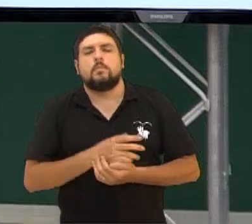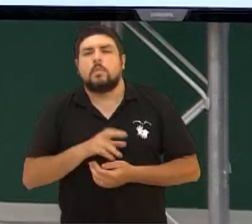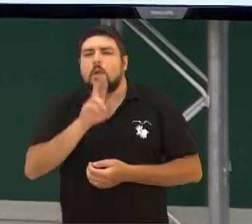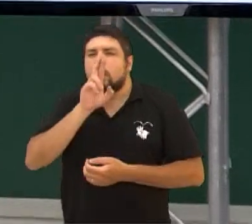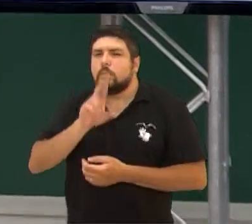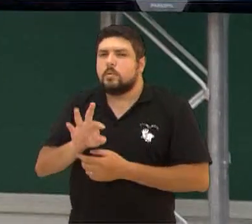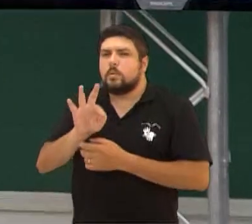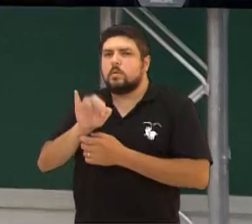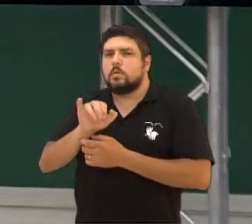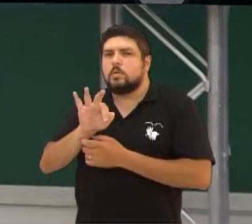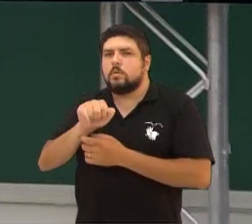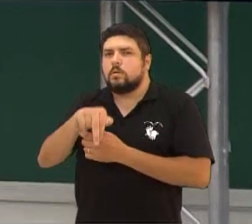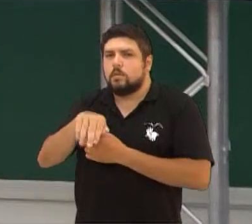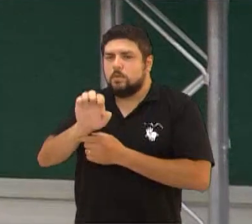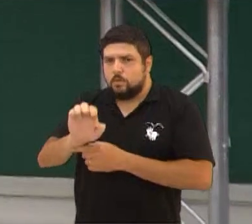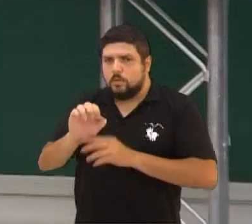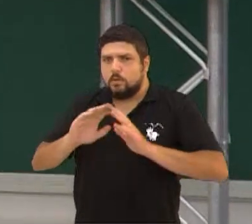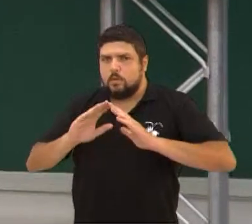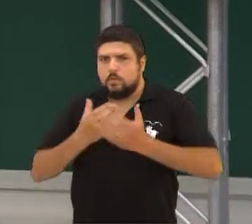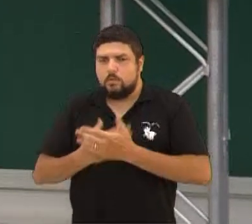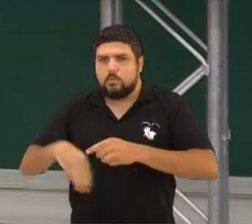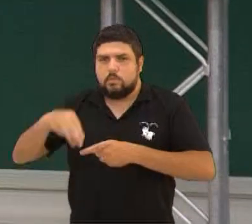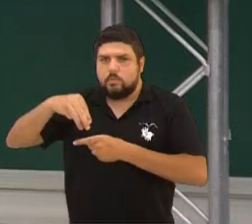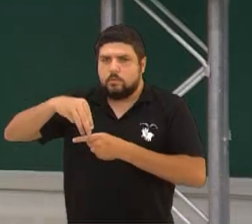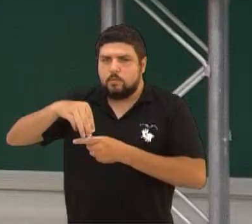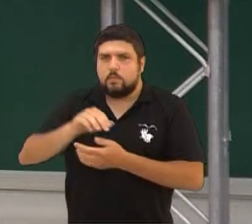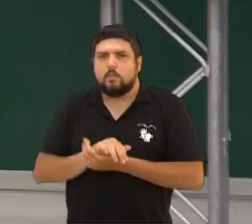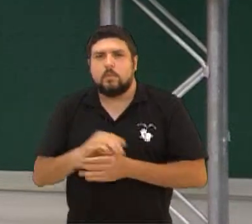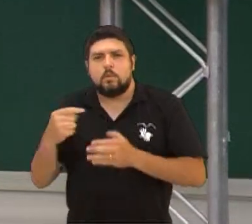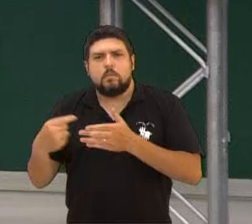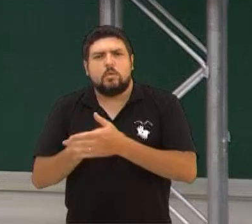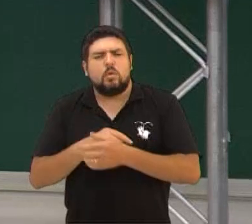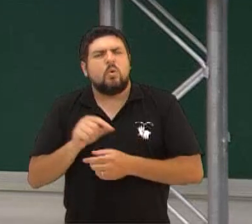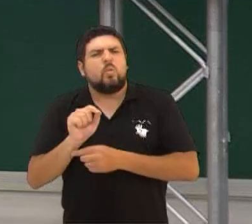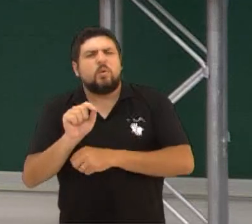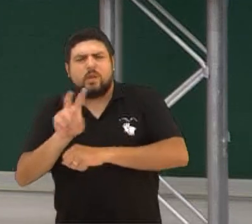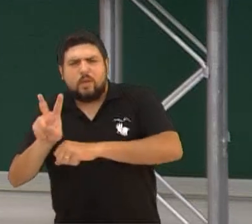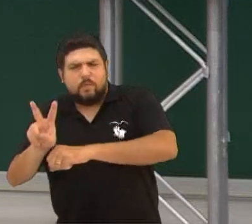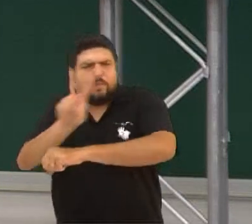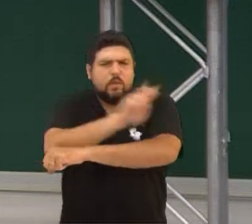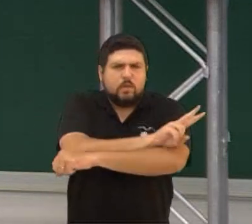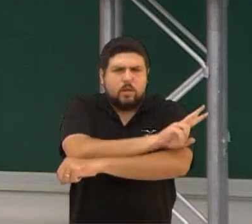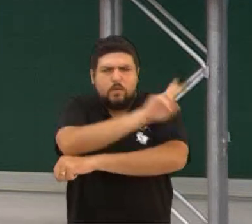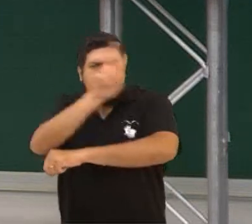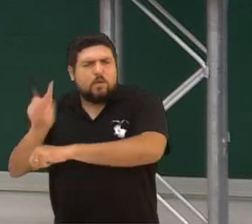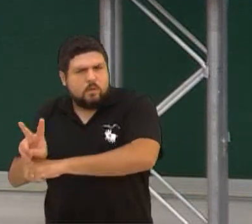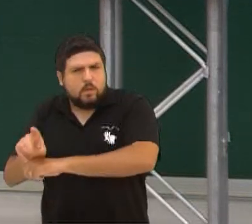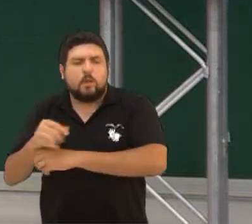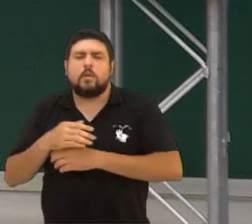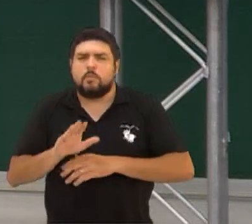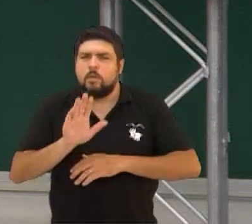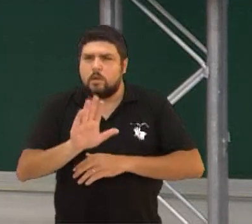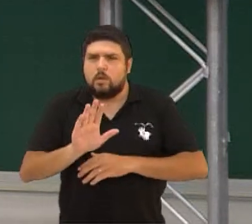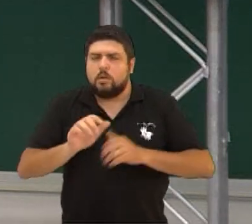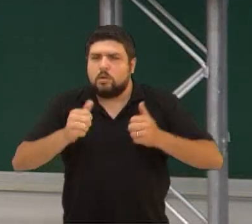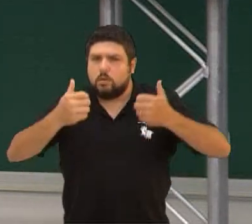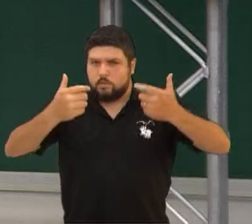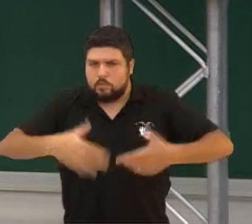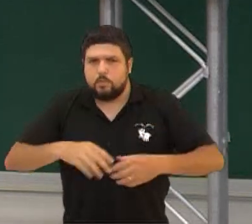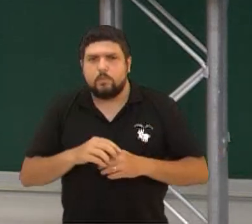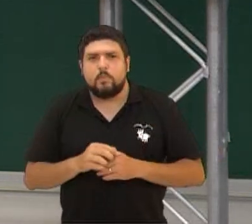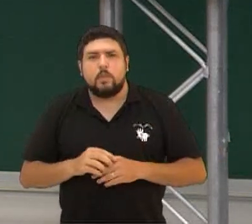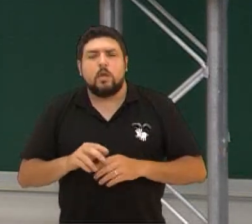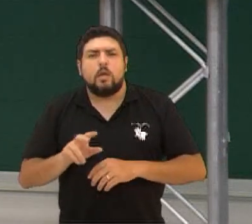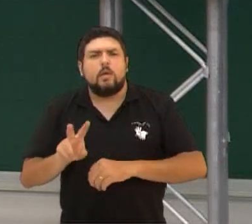Vasconcelos, do Colégio Tancredo Neves de Maringá, ela perguntou, né, o que era a vantagem? Então, eu já falei um pouquinho, Tatiane, mas a